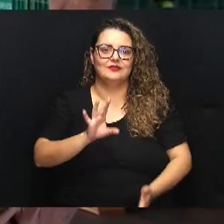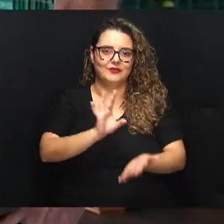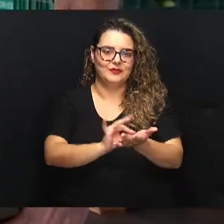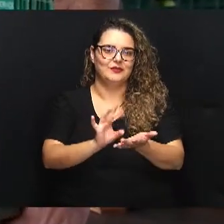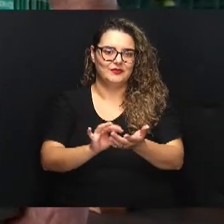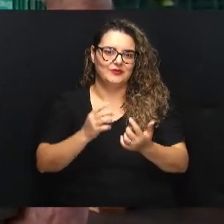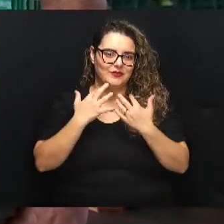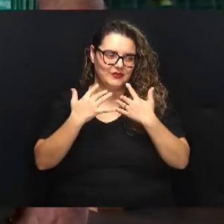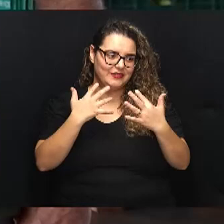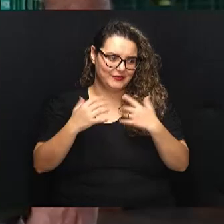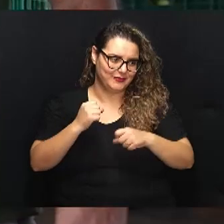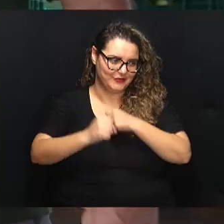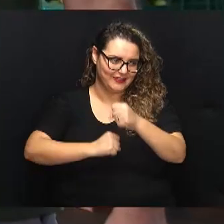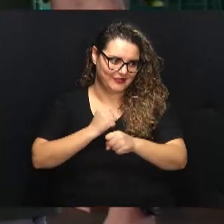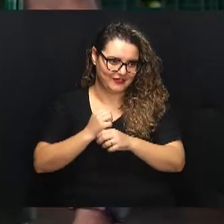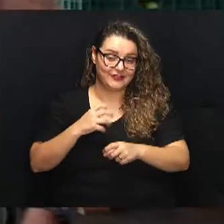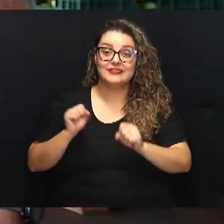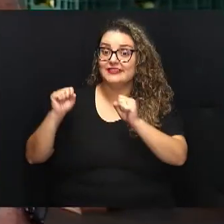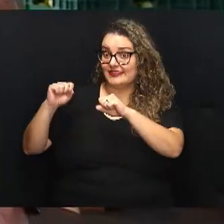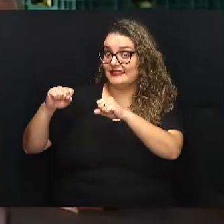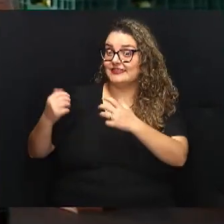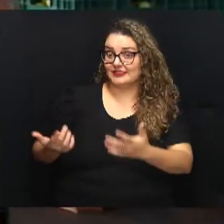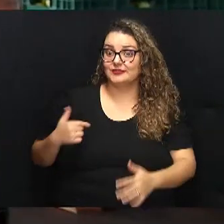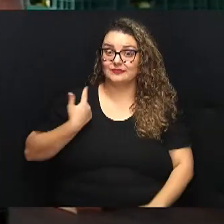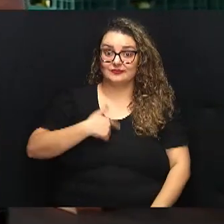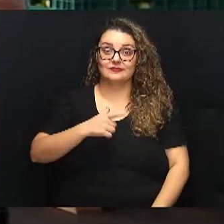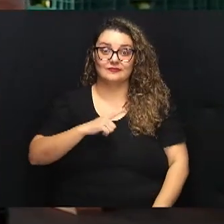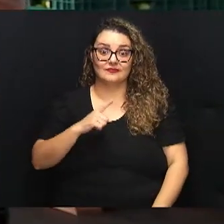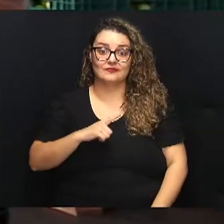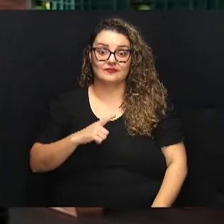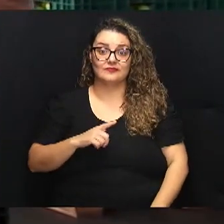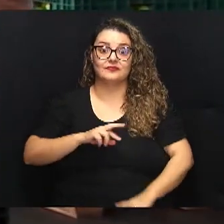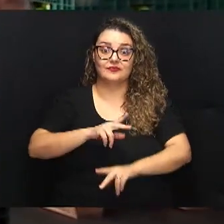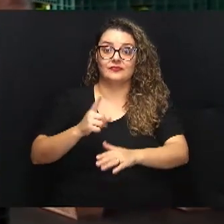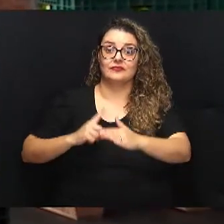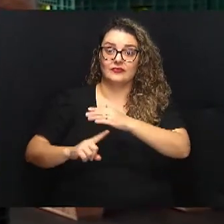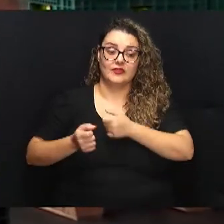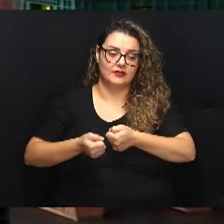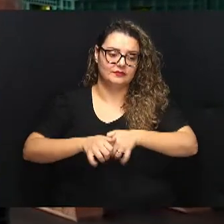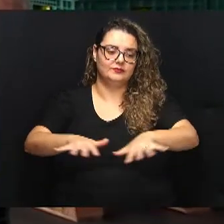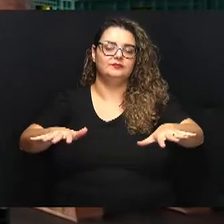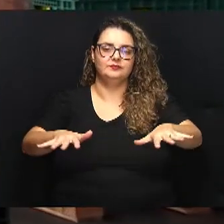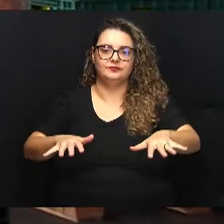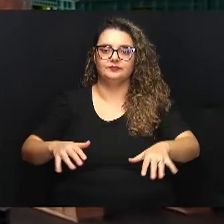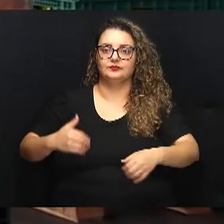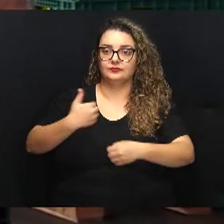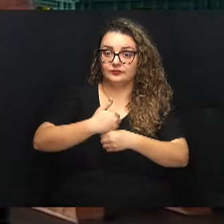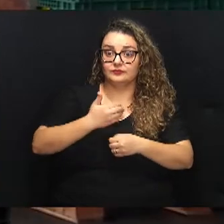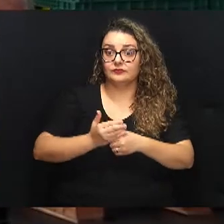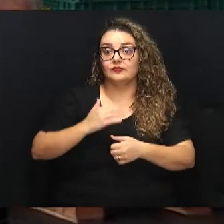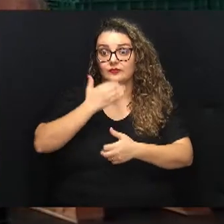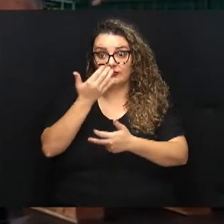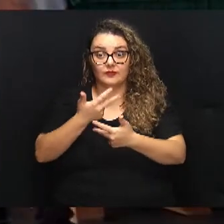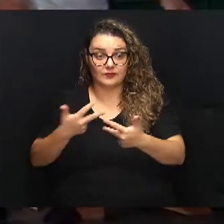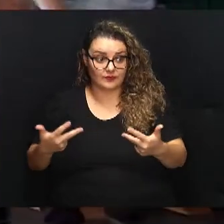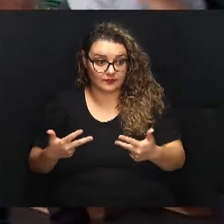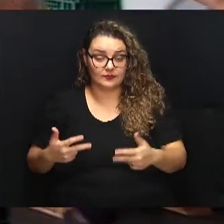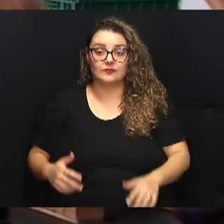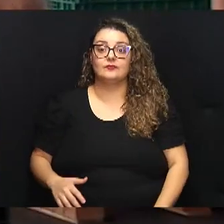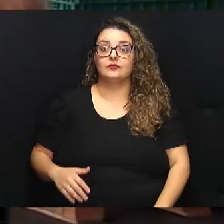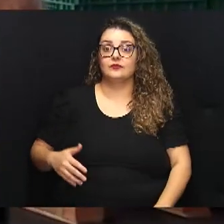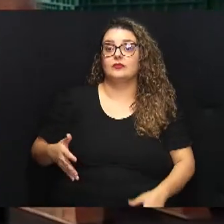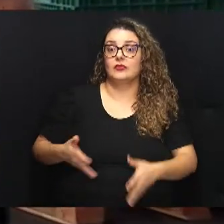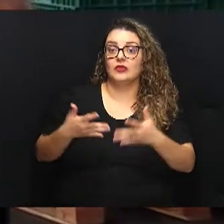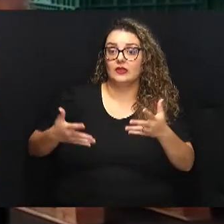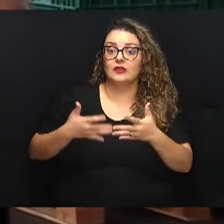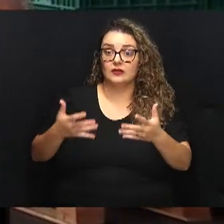colorido o ano inteiro, né? Sim, a gente tem muita oferta aqui da nossa região de legumes e verduras que são produzidos aqui e